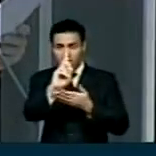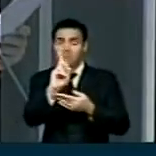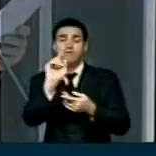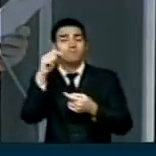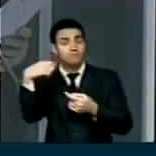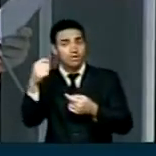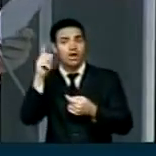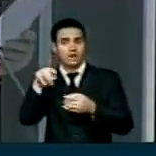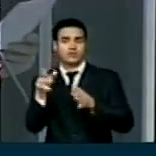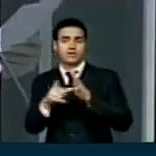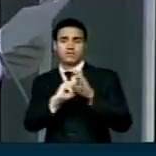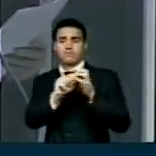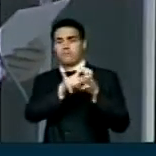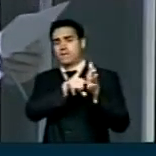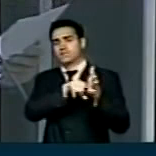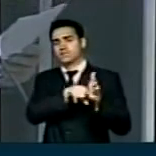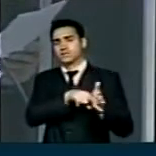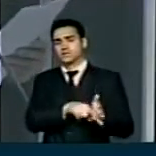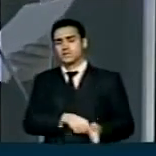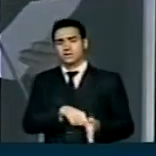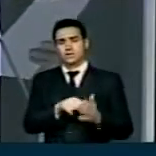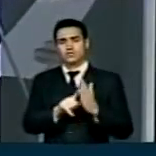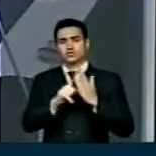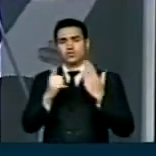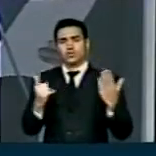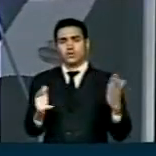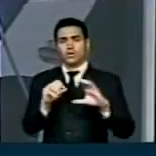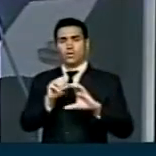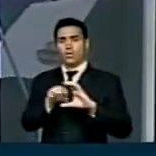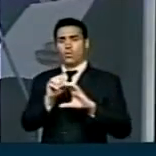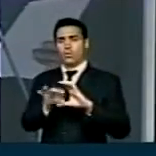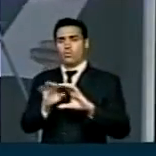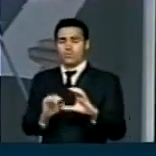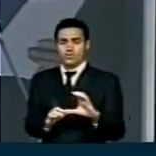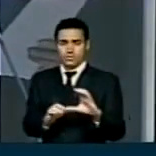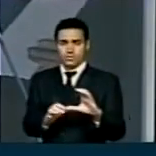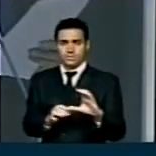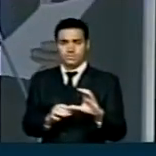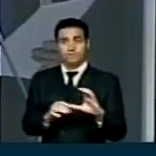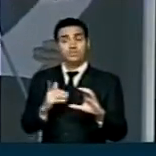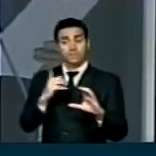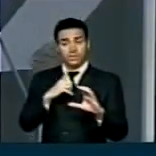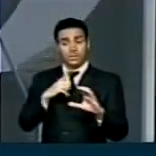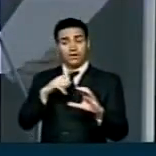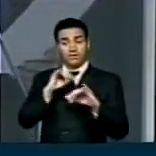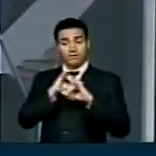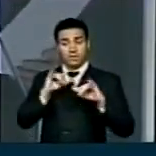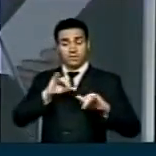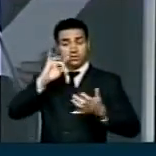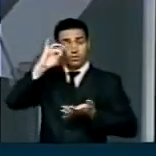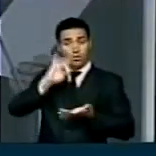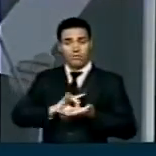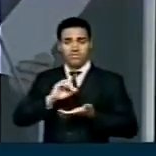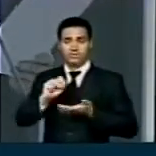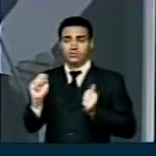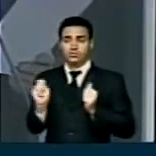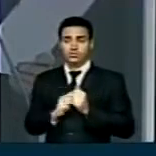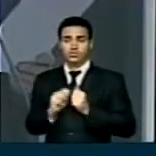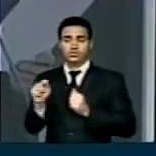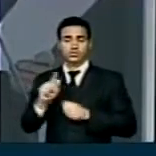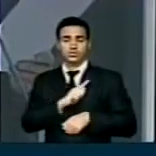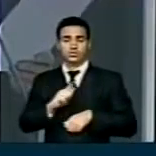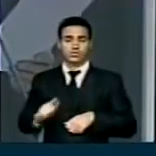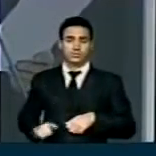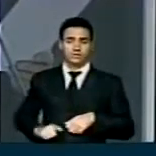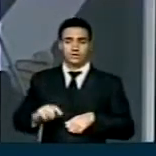do levantamento feito pelo jornal O Globo, com dados oficiais obtidos com o governo